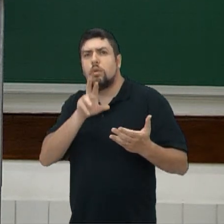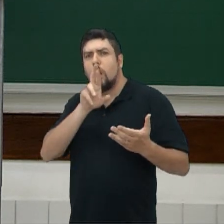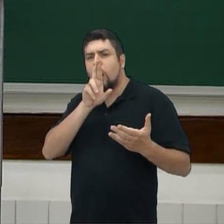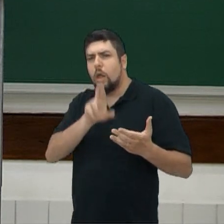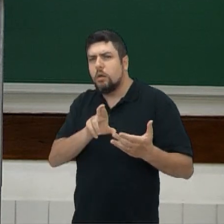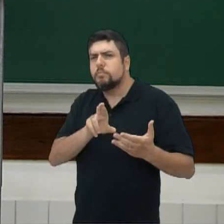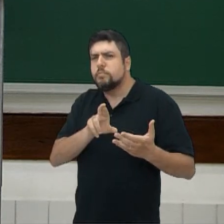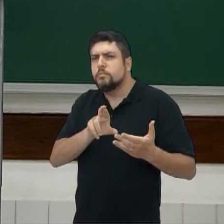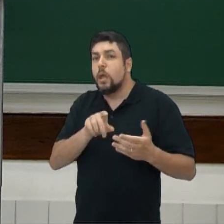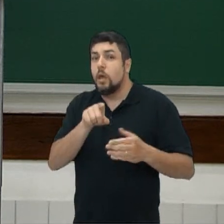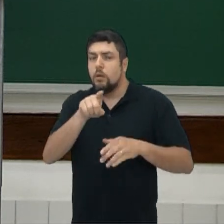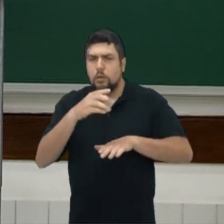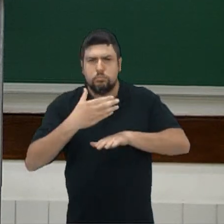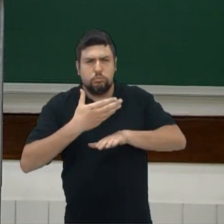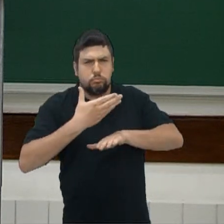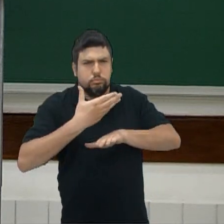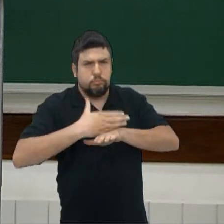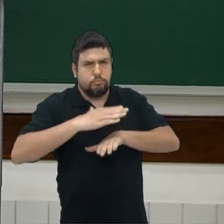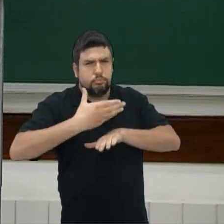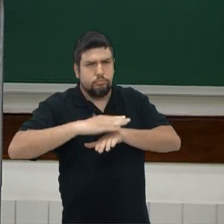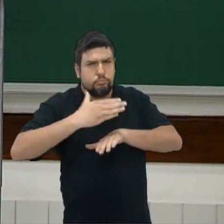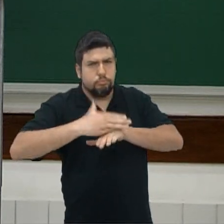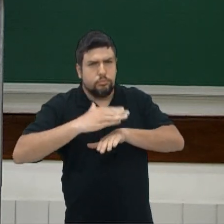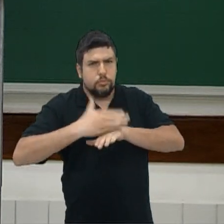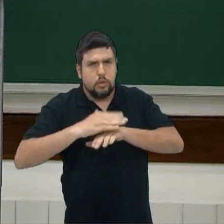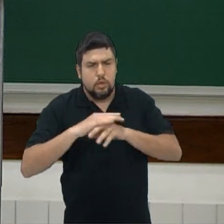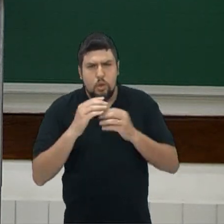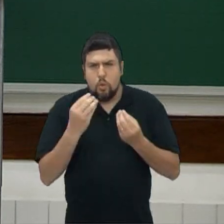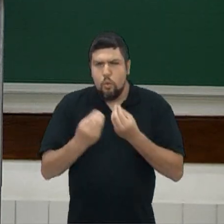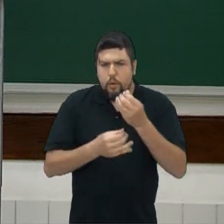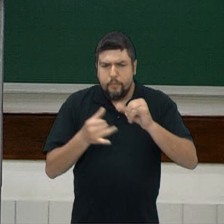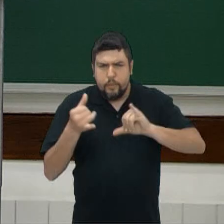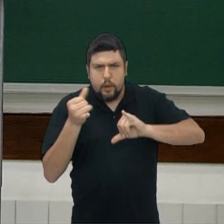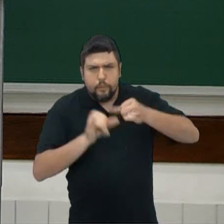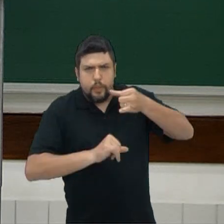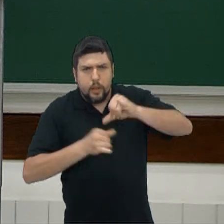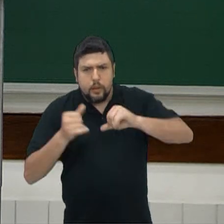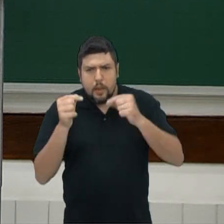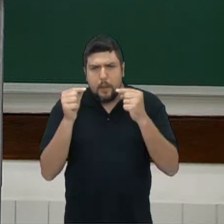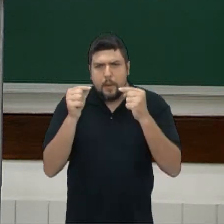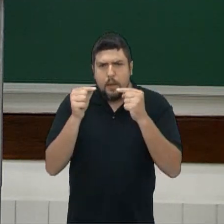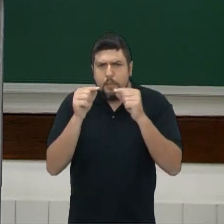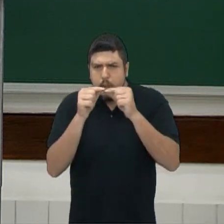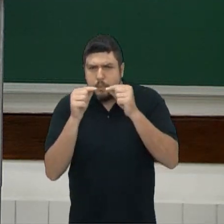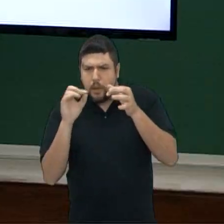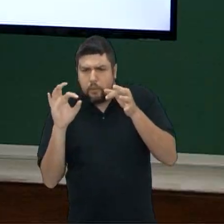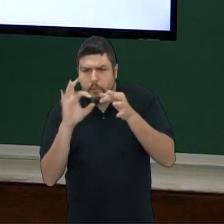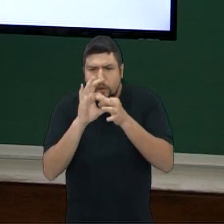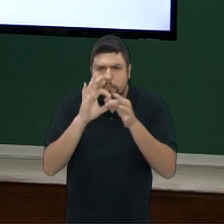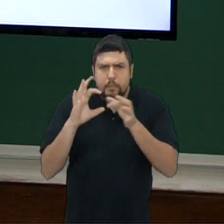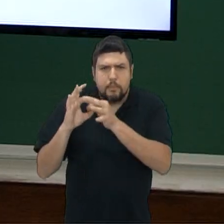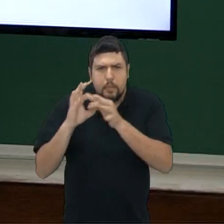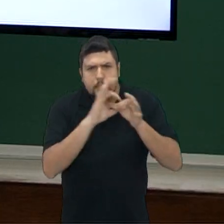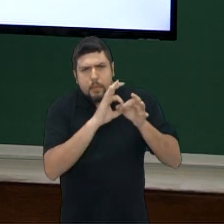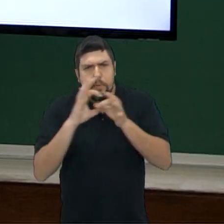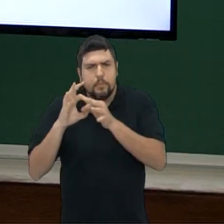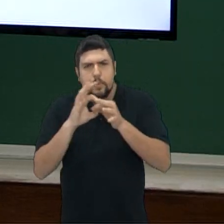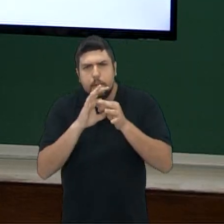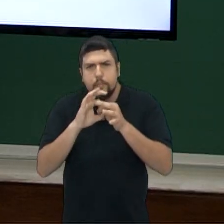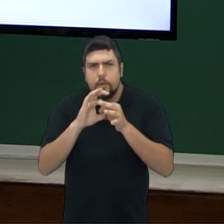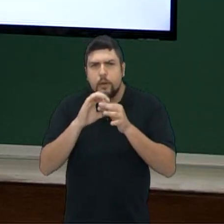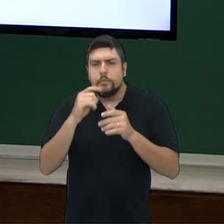para você treinar um pouquinho já a questão das ligações químicas, certo, pessoal? Vamos lá comigo? Corta aqui para a câmera 2, por